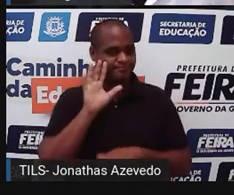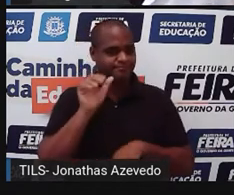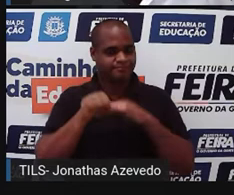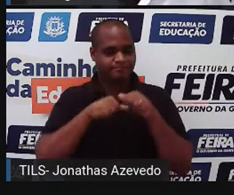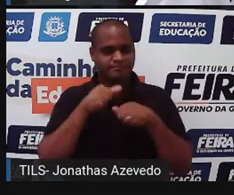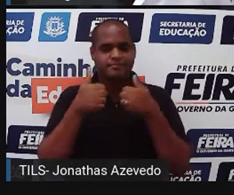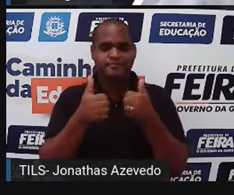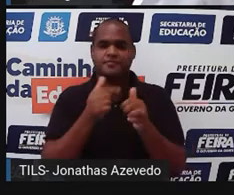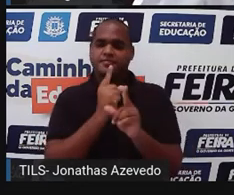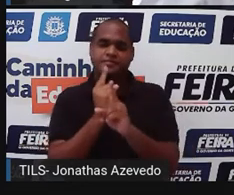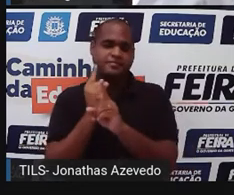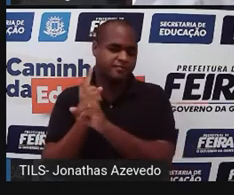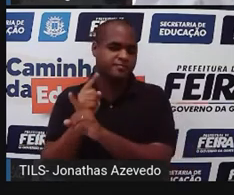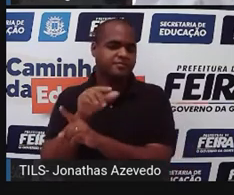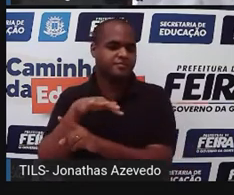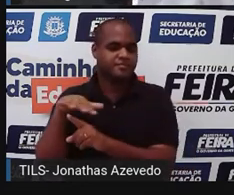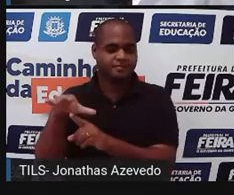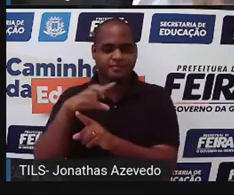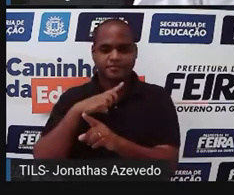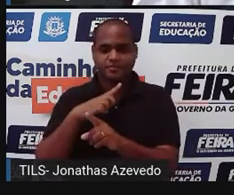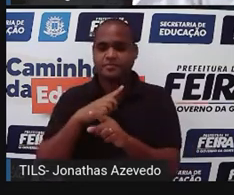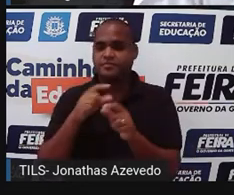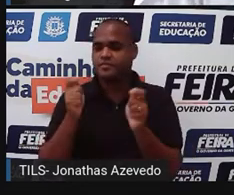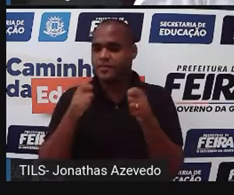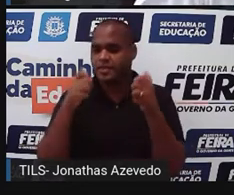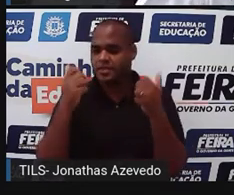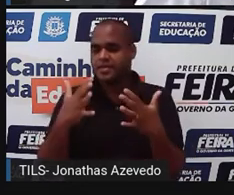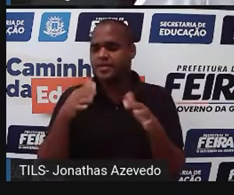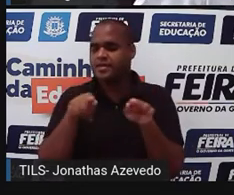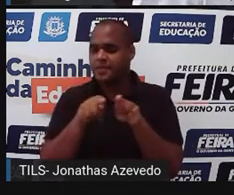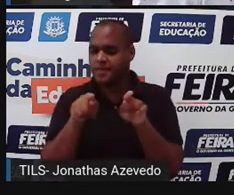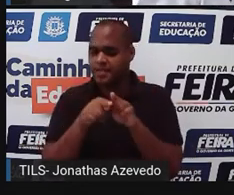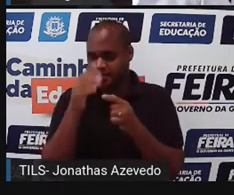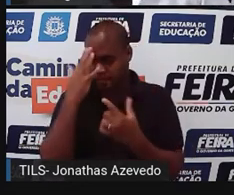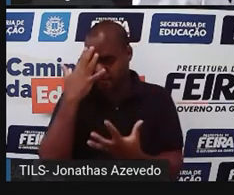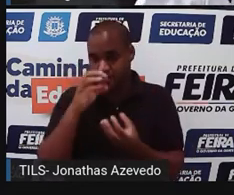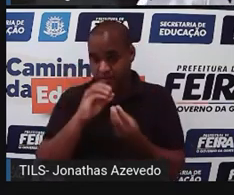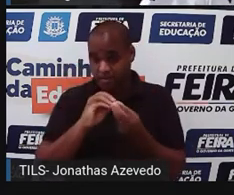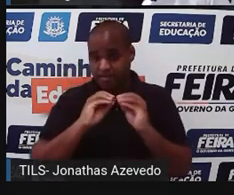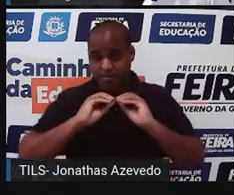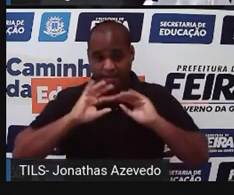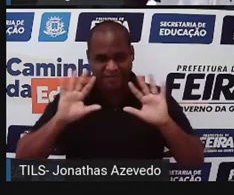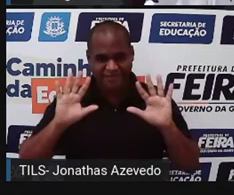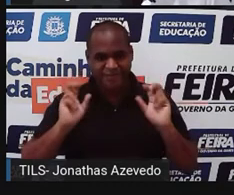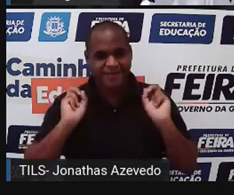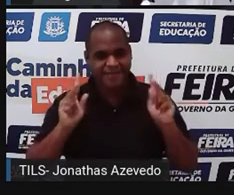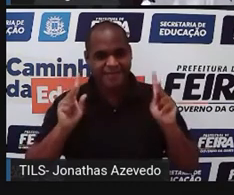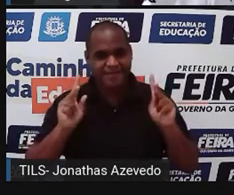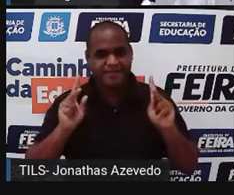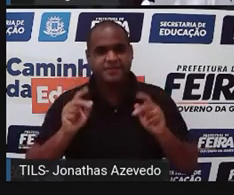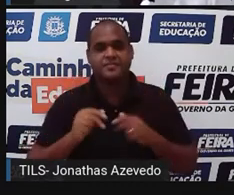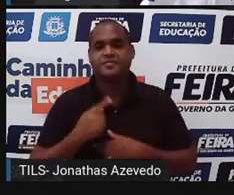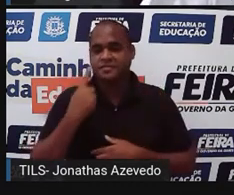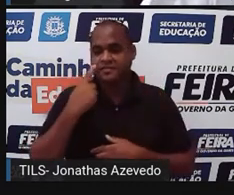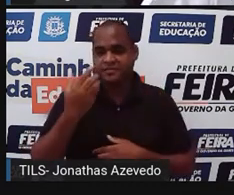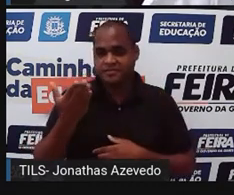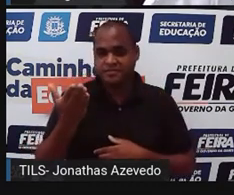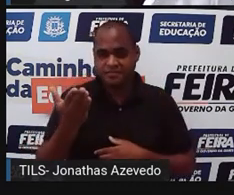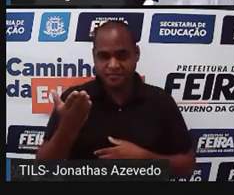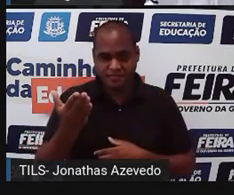para encontrar a maneira de calcular a área de triângulos e entender essa maneira ok bom então vamos